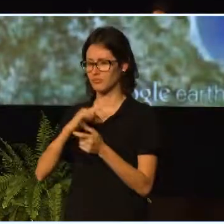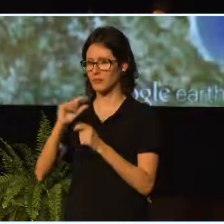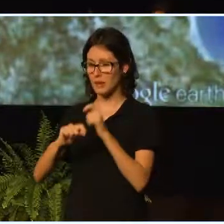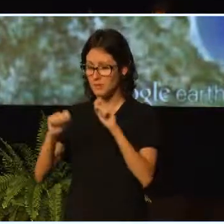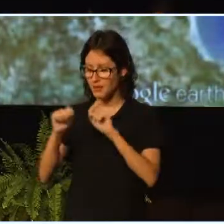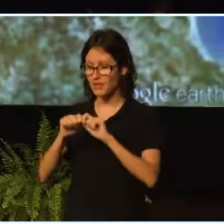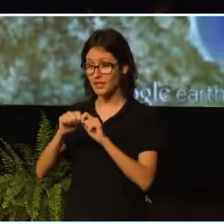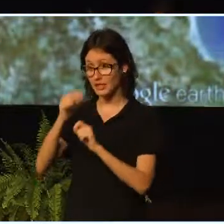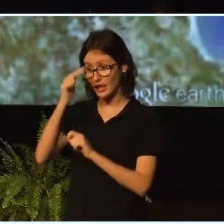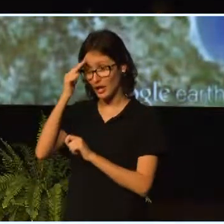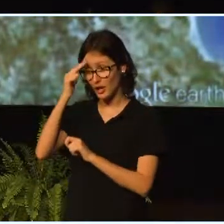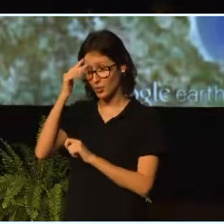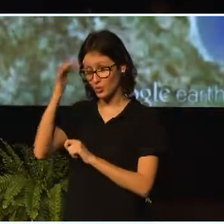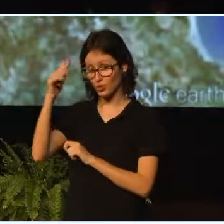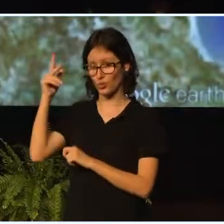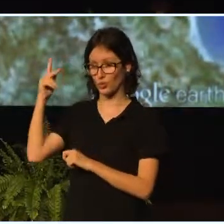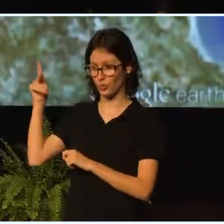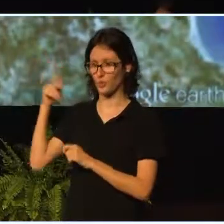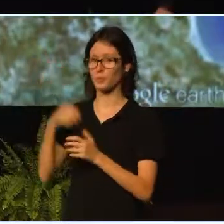realizar o sonho.